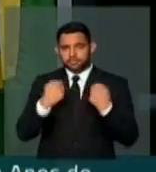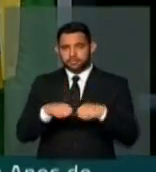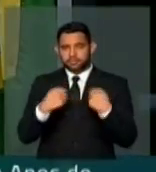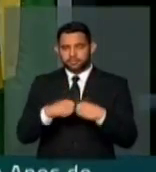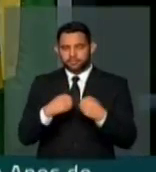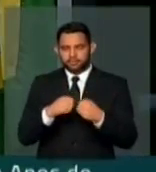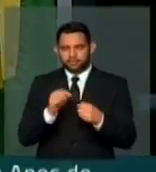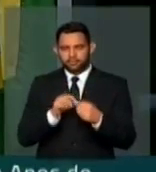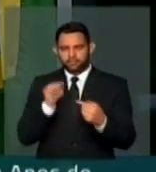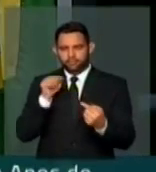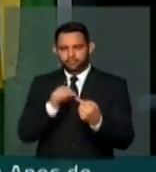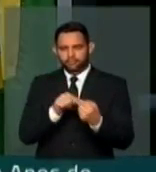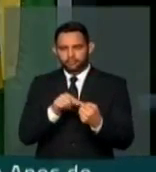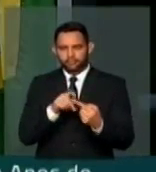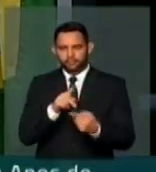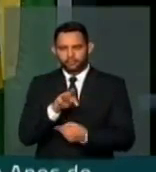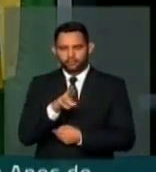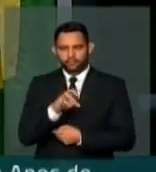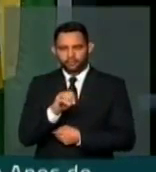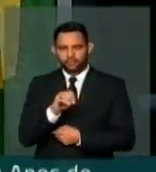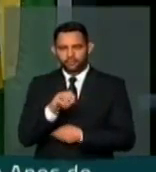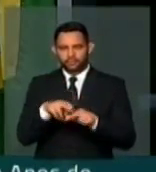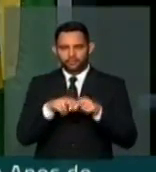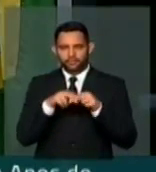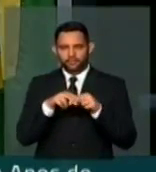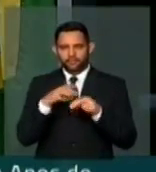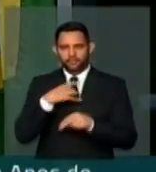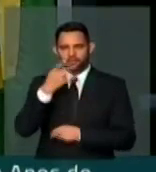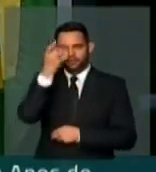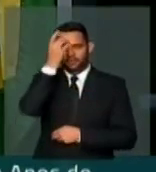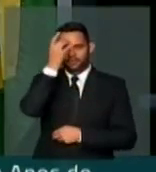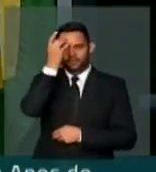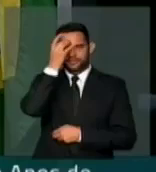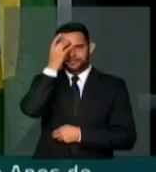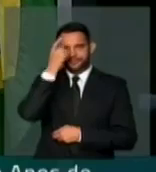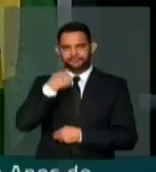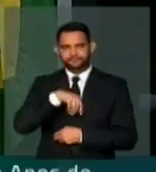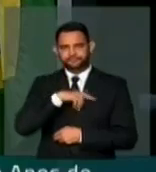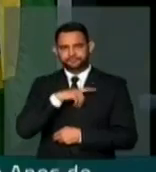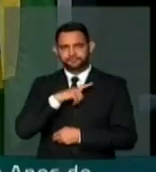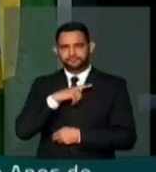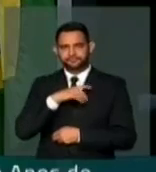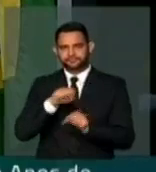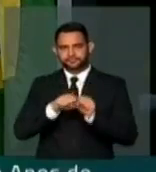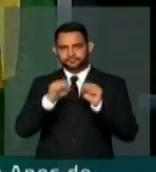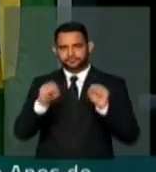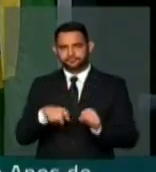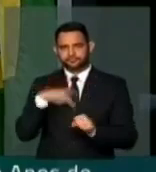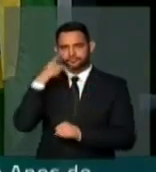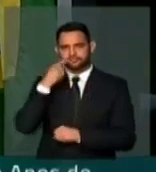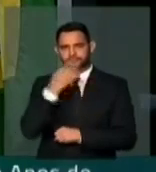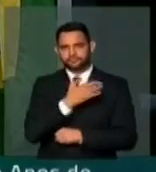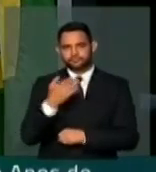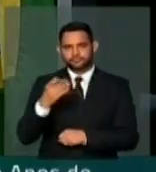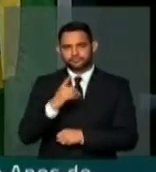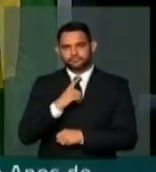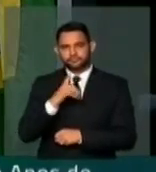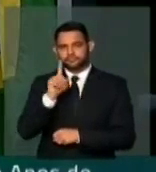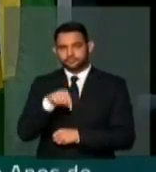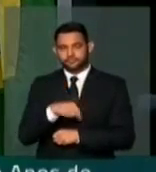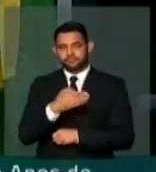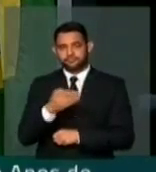de ponto de partida para uma reflexão sobre nosso sistema político, que ele